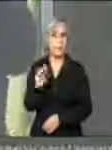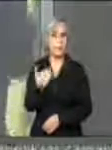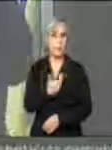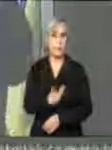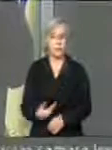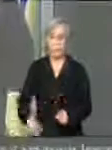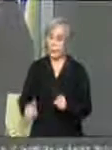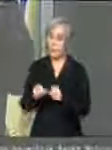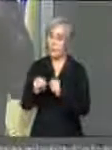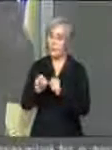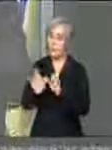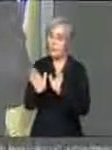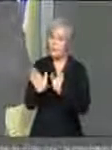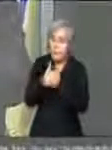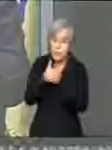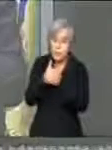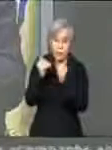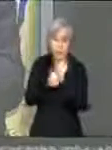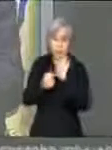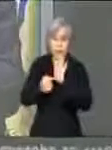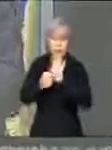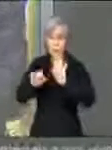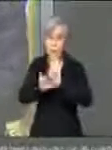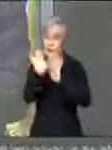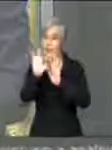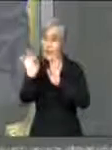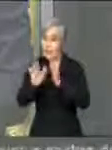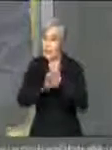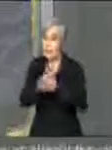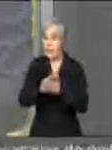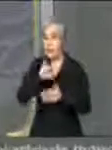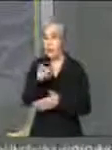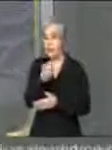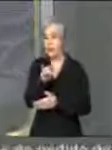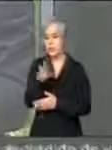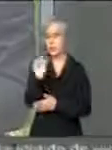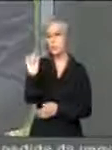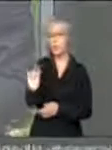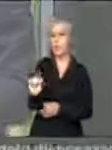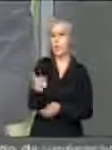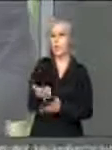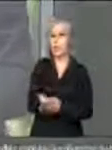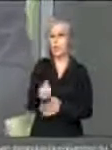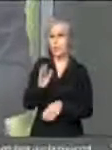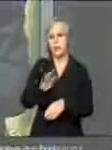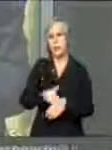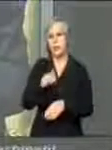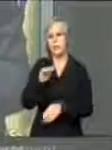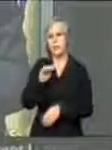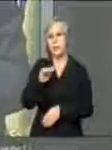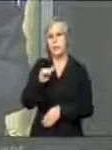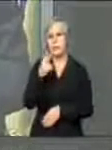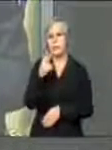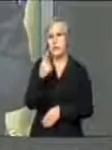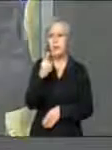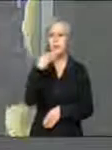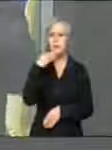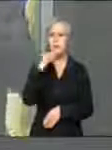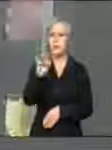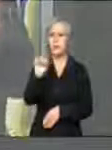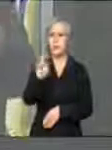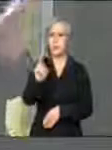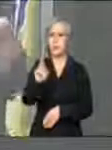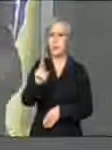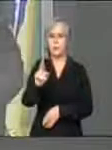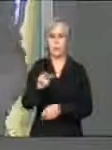sem transparência e a juros baixos, mais de 21 bilhões de reais. Sem